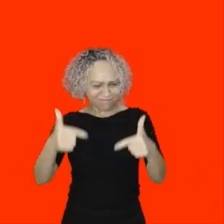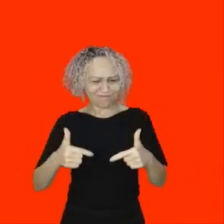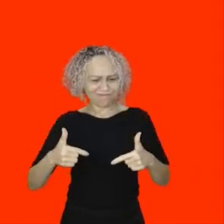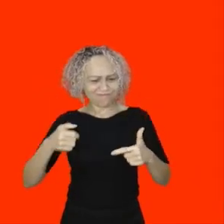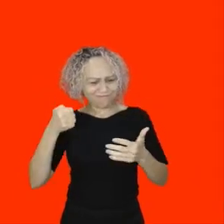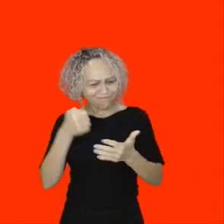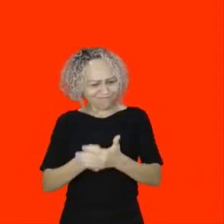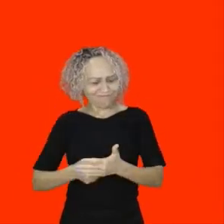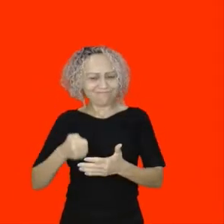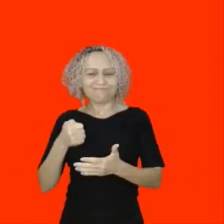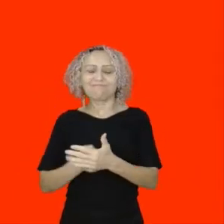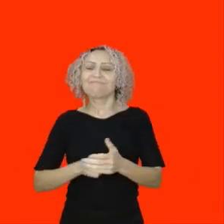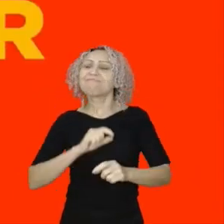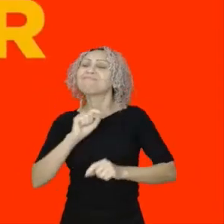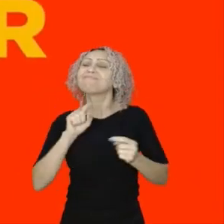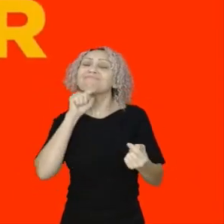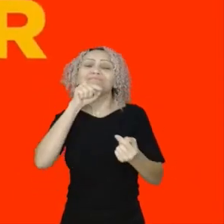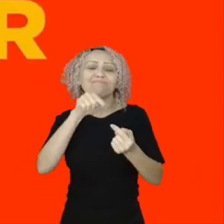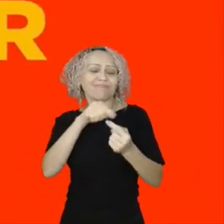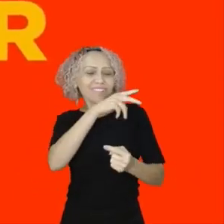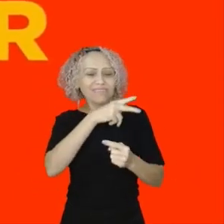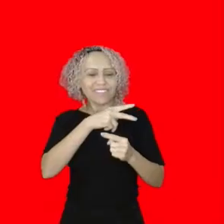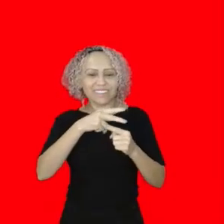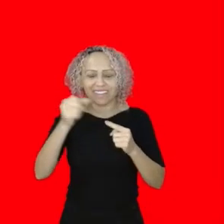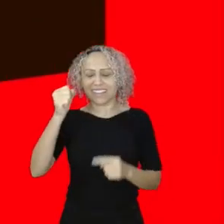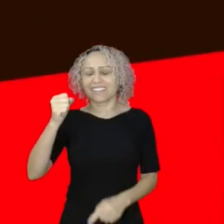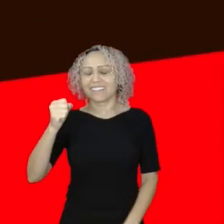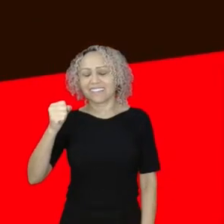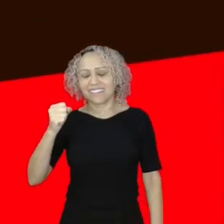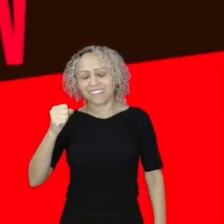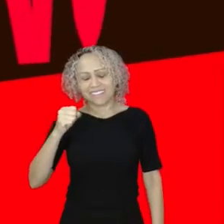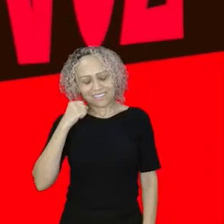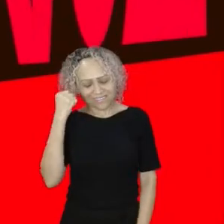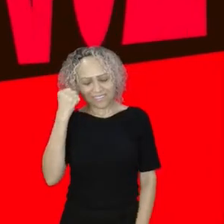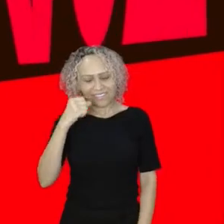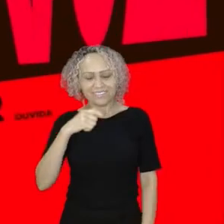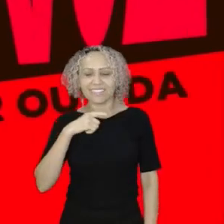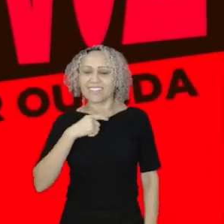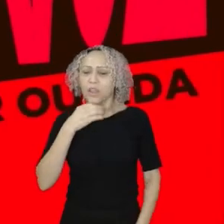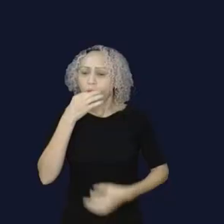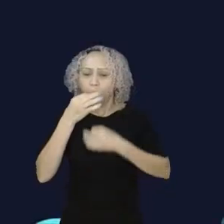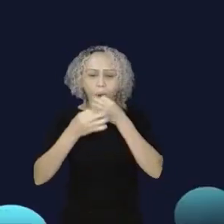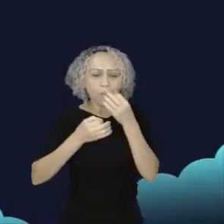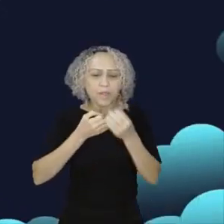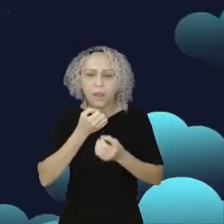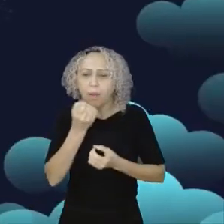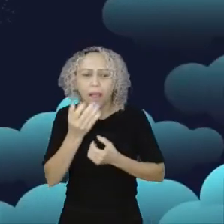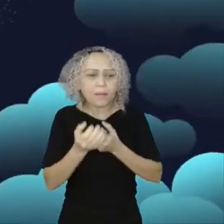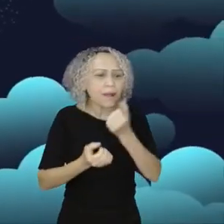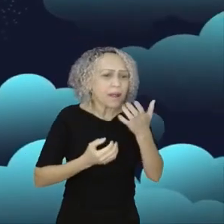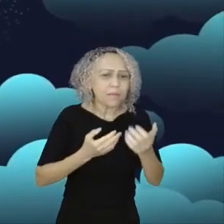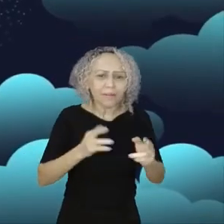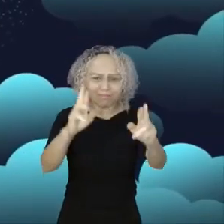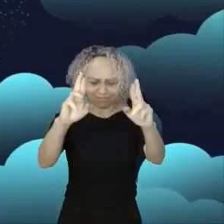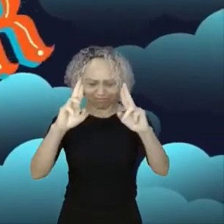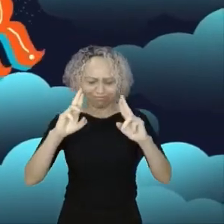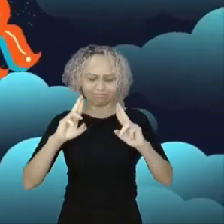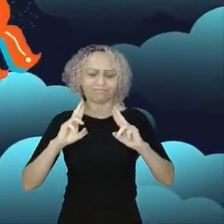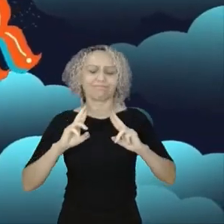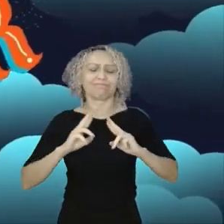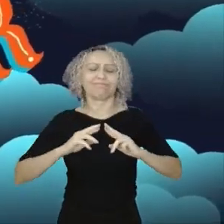sina, batalhando pra vencer. Tenho voz pra ser ouvida,